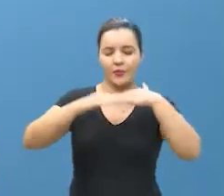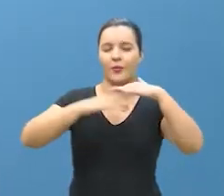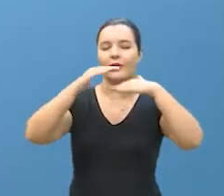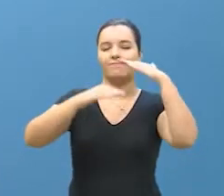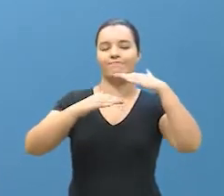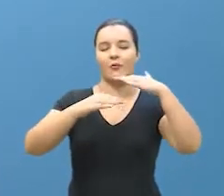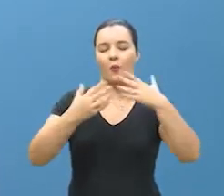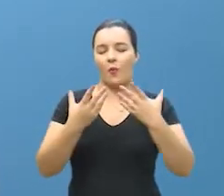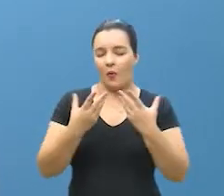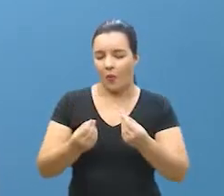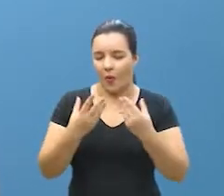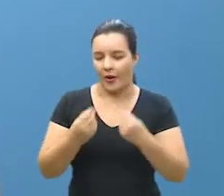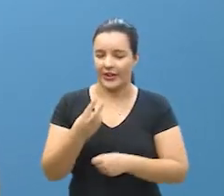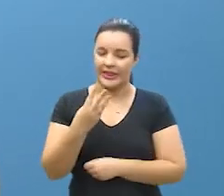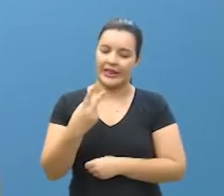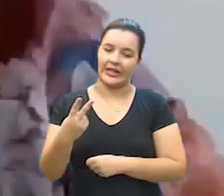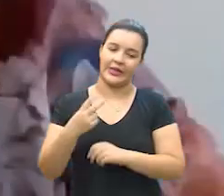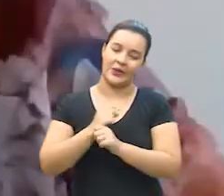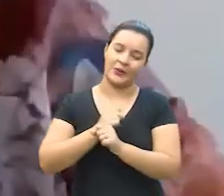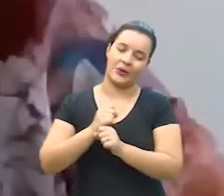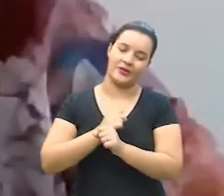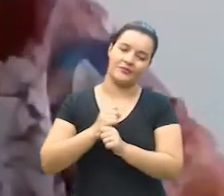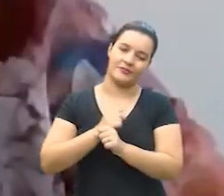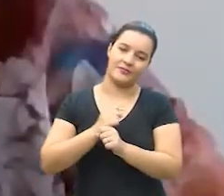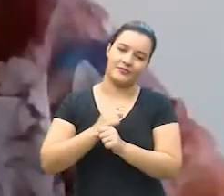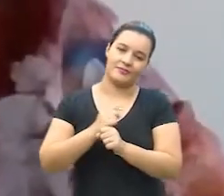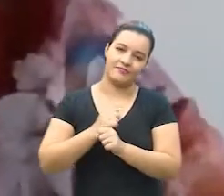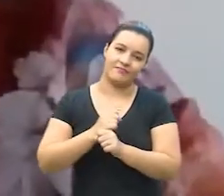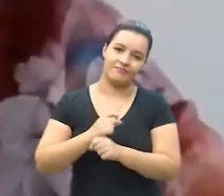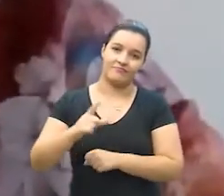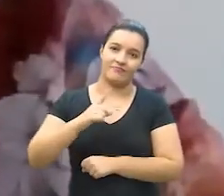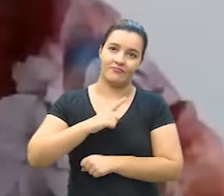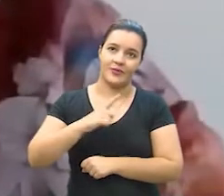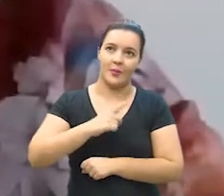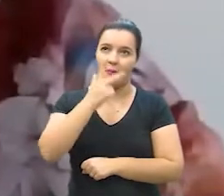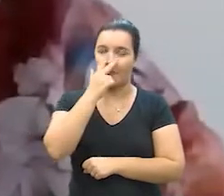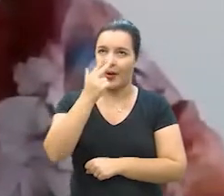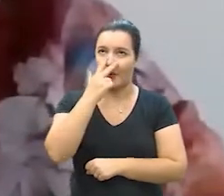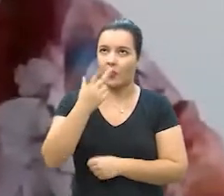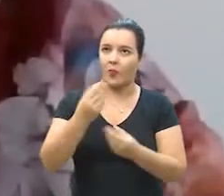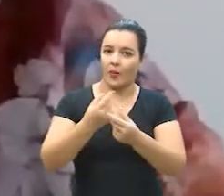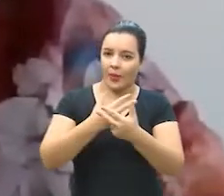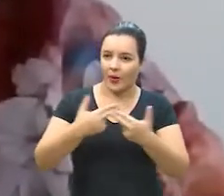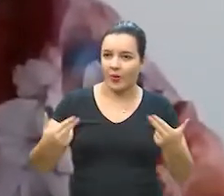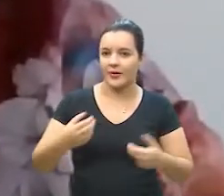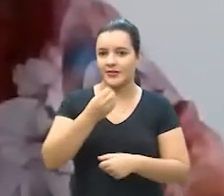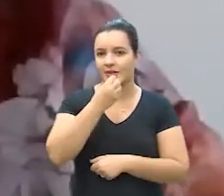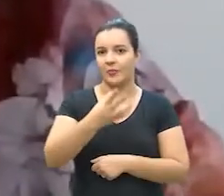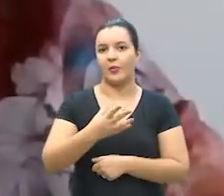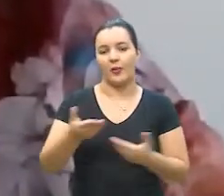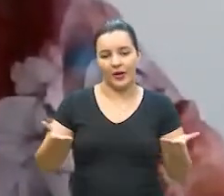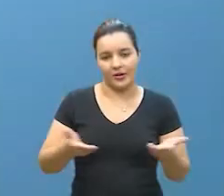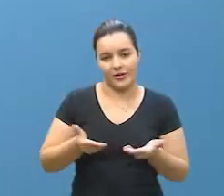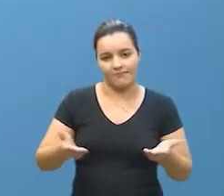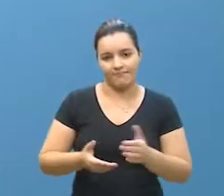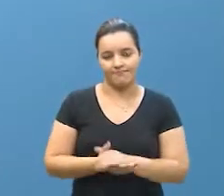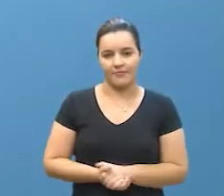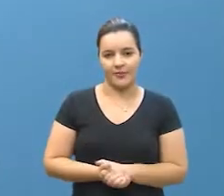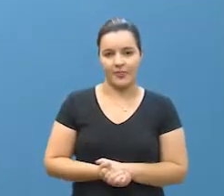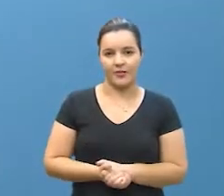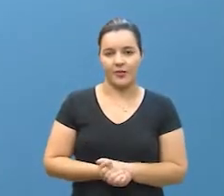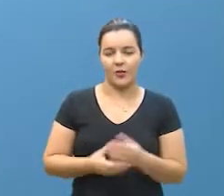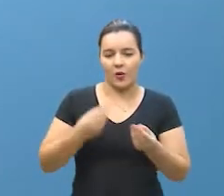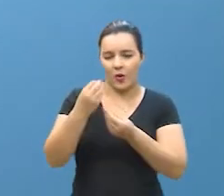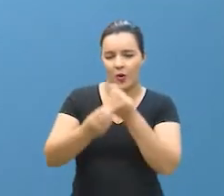nesses 32 anos e temos muitos recursos para eles no momento. Como é que começou